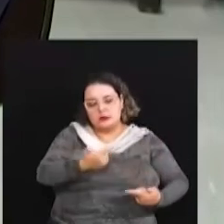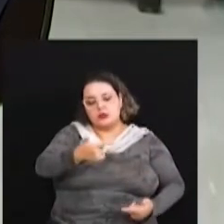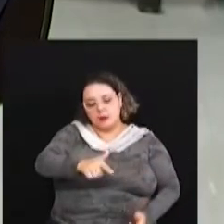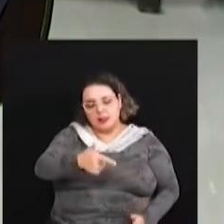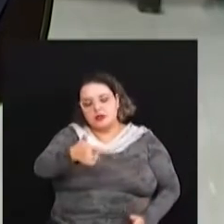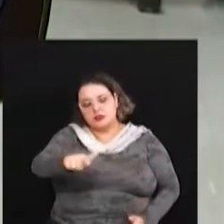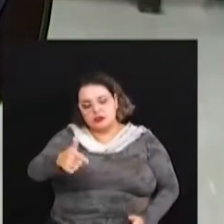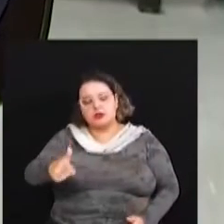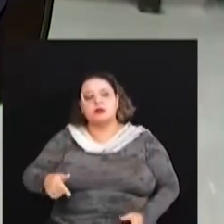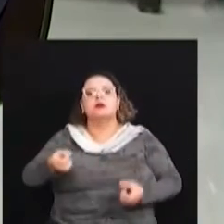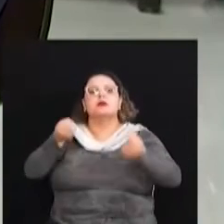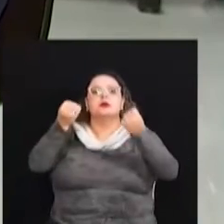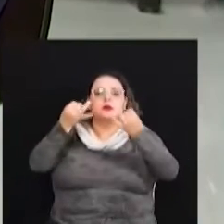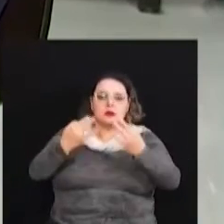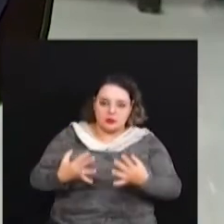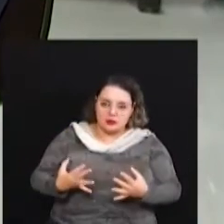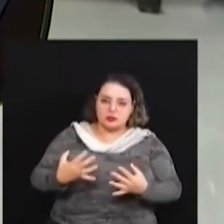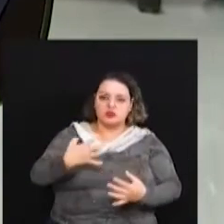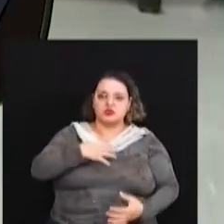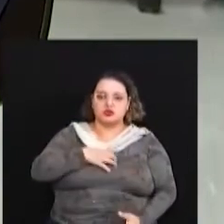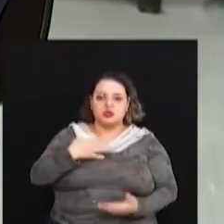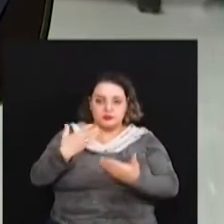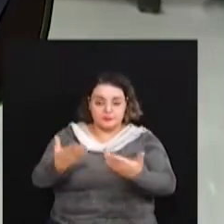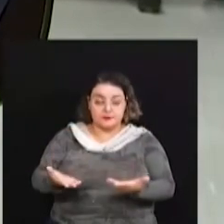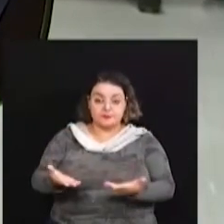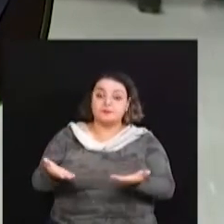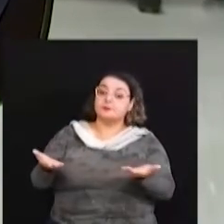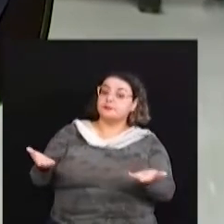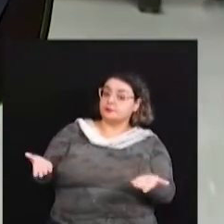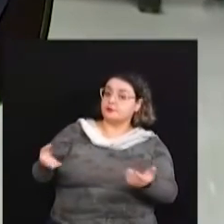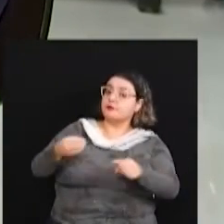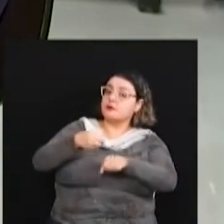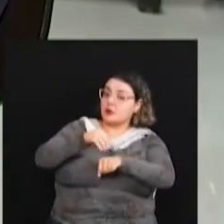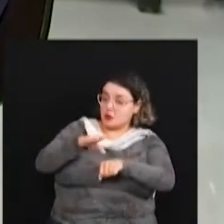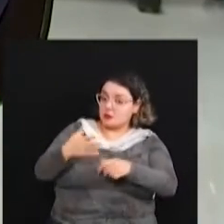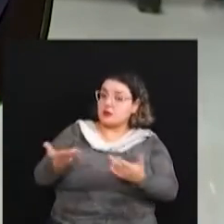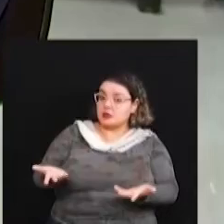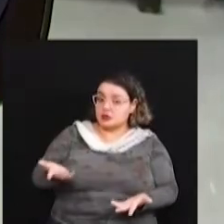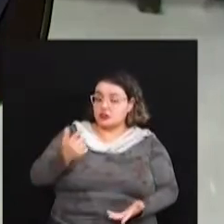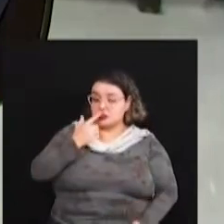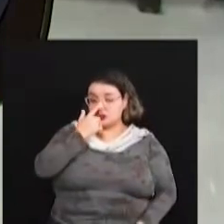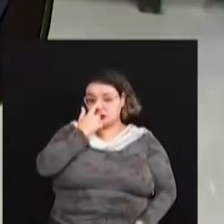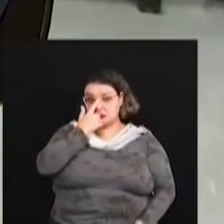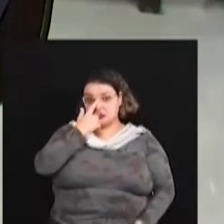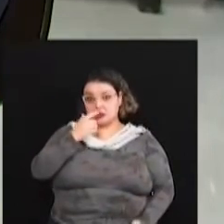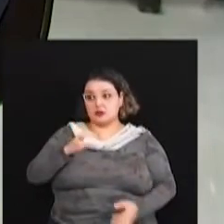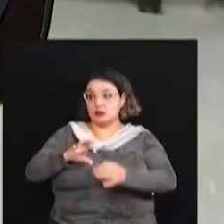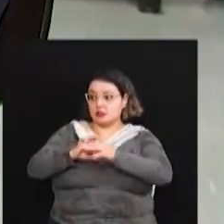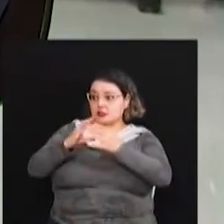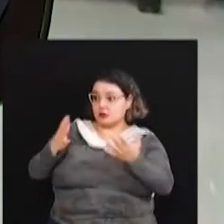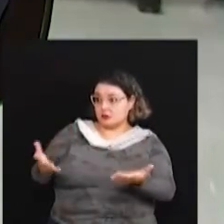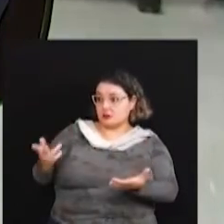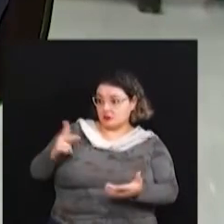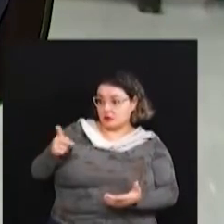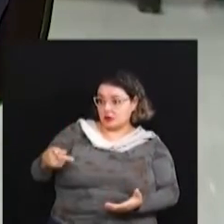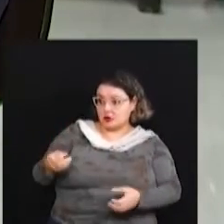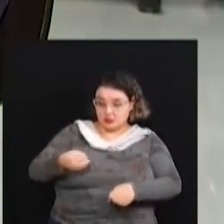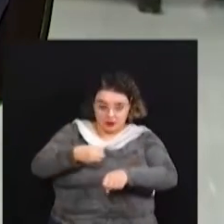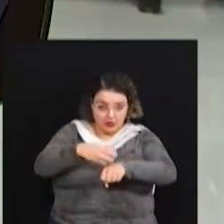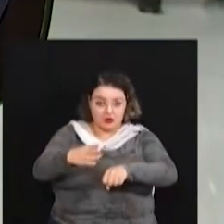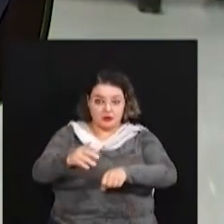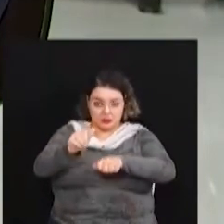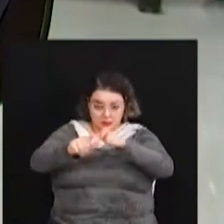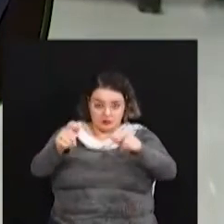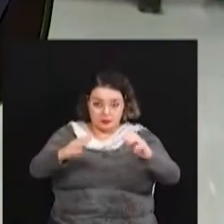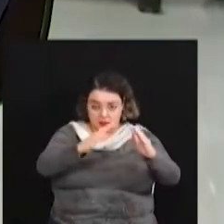repetem e a gente tem que esclarecer a natureza deles. Pois é, aliás, uma dica aqui, né? Tomando a liberdade, professor, de dar